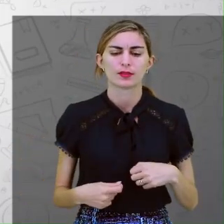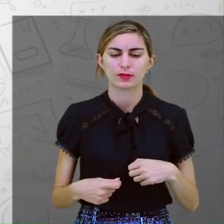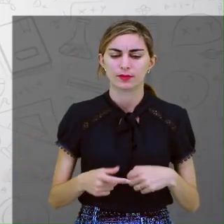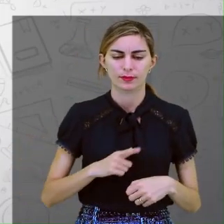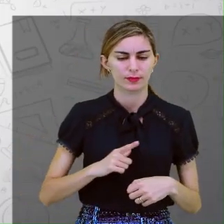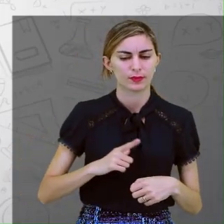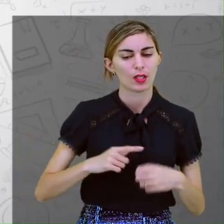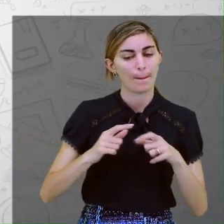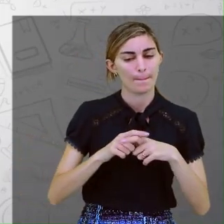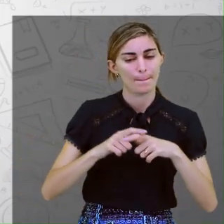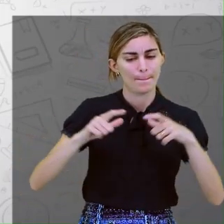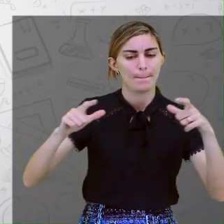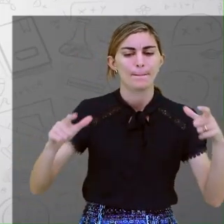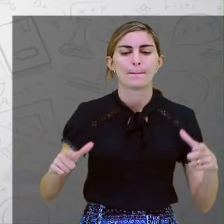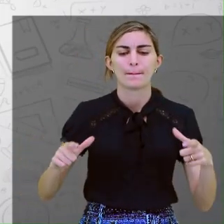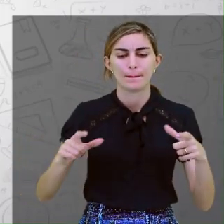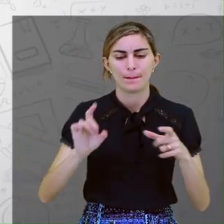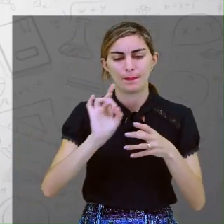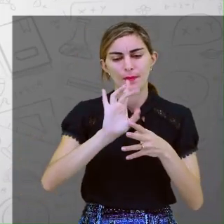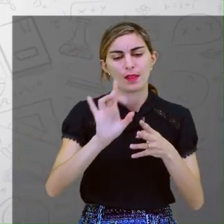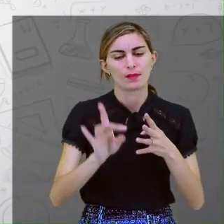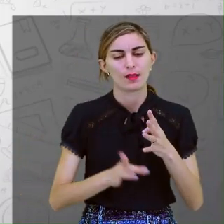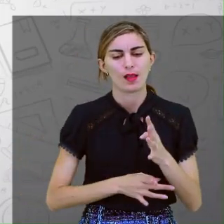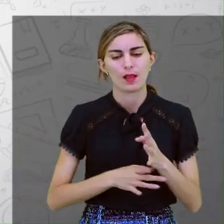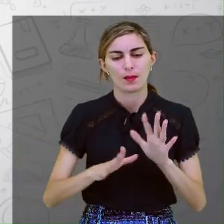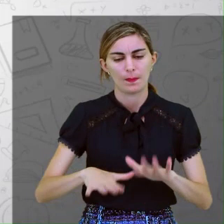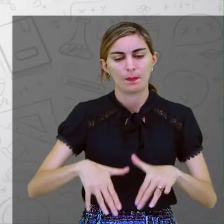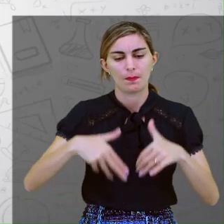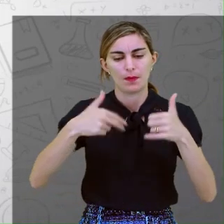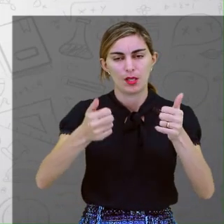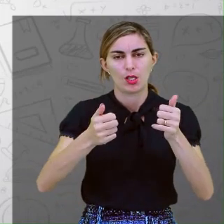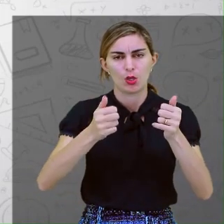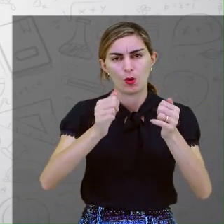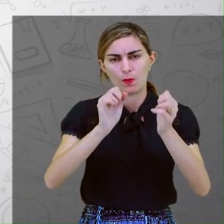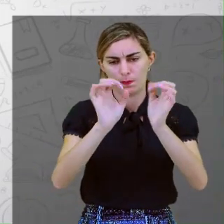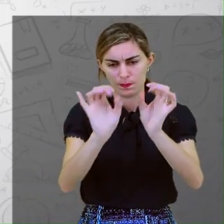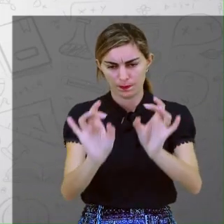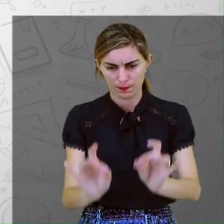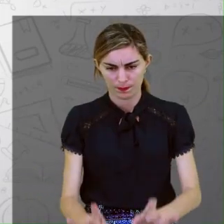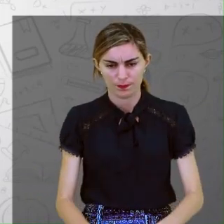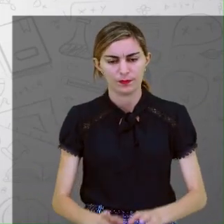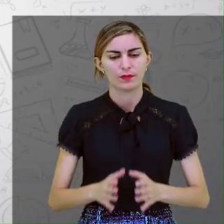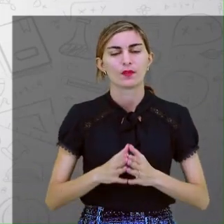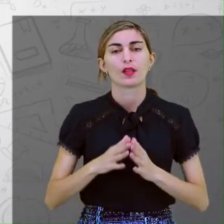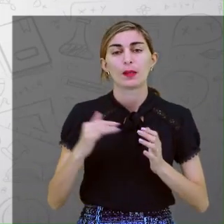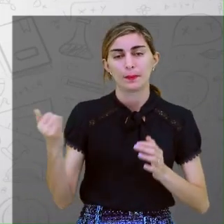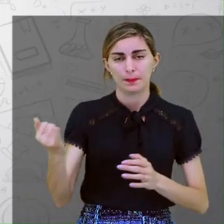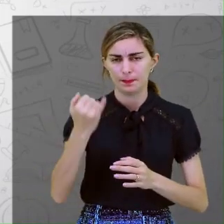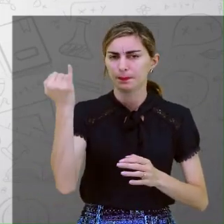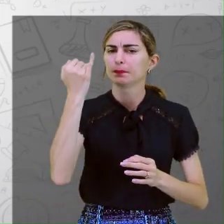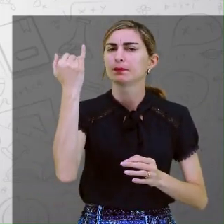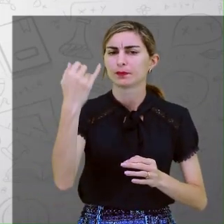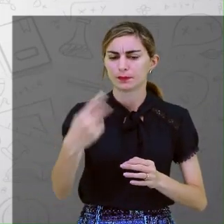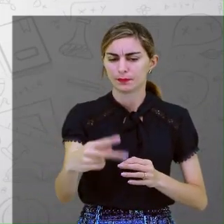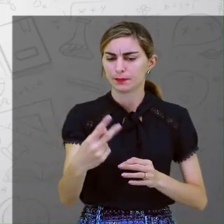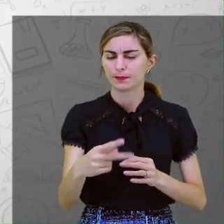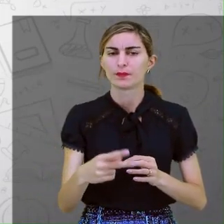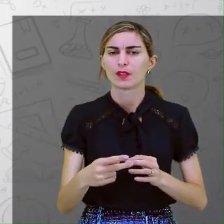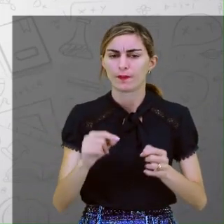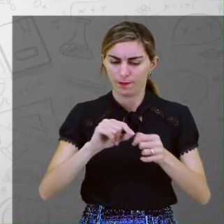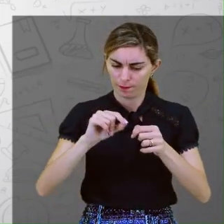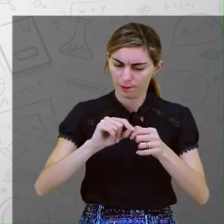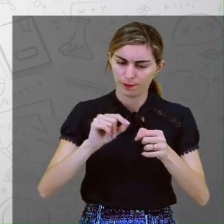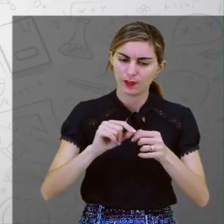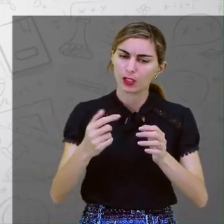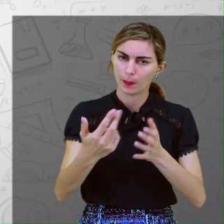maiores detalhes e melhores especificações, é importante que ela seja